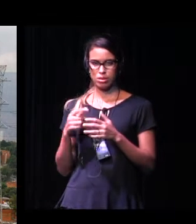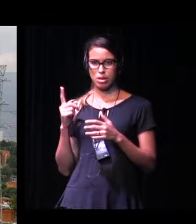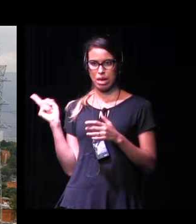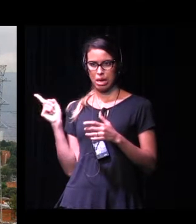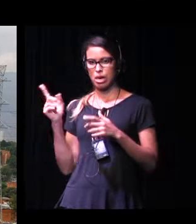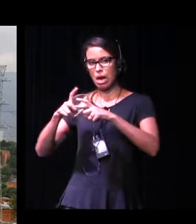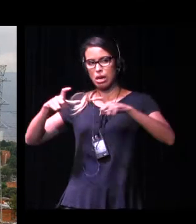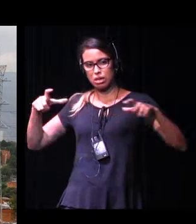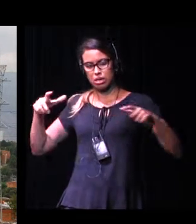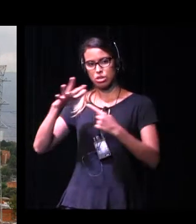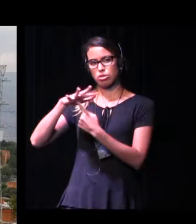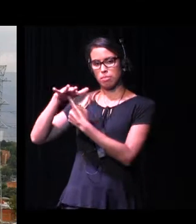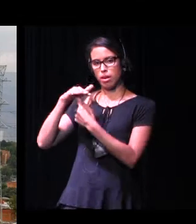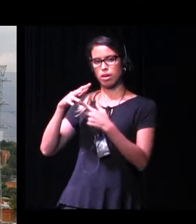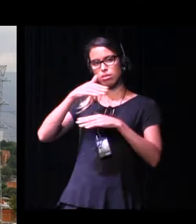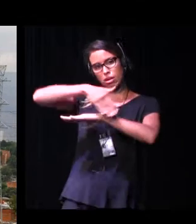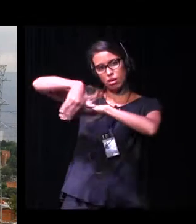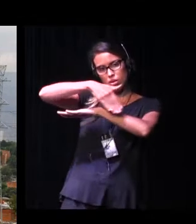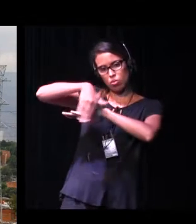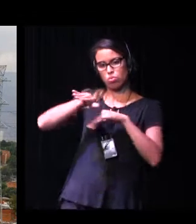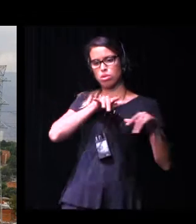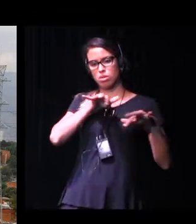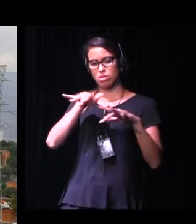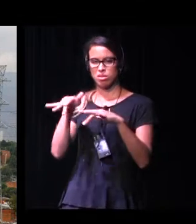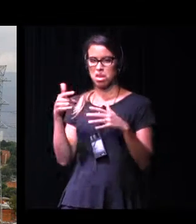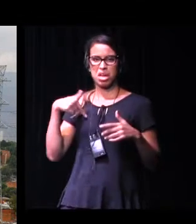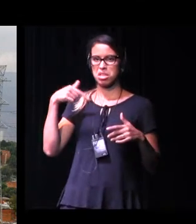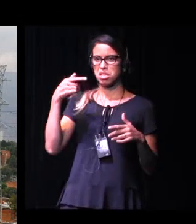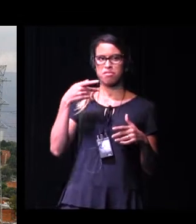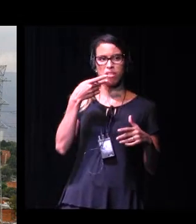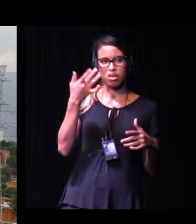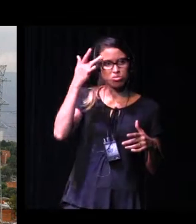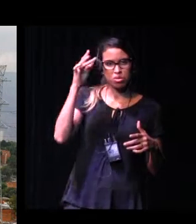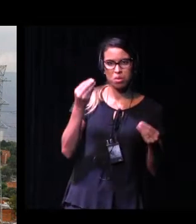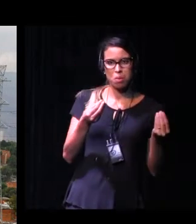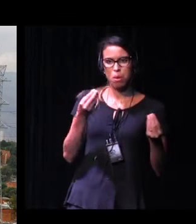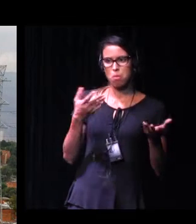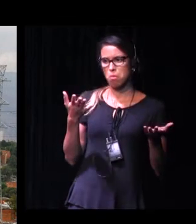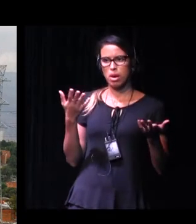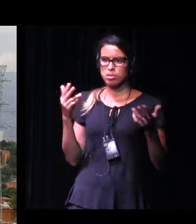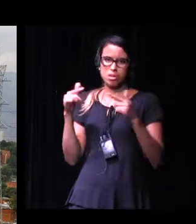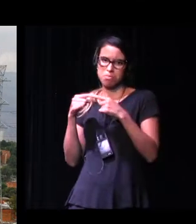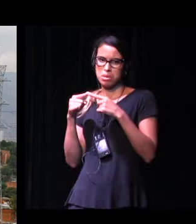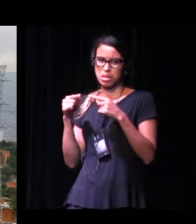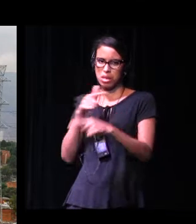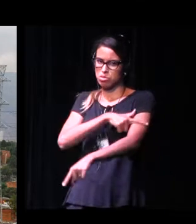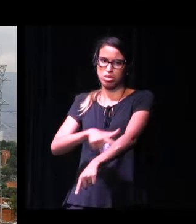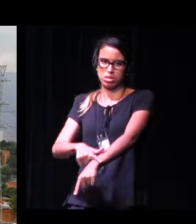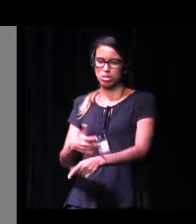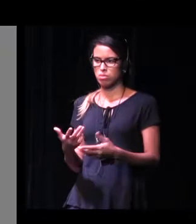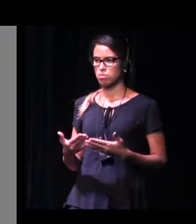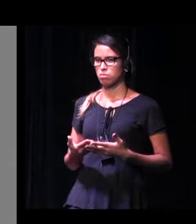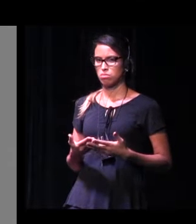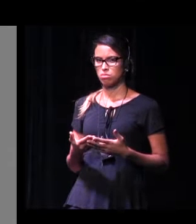essa grande boca, grande entrada para uma praça-rua, ou como, não sei como se chama, que pode mostrar o conteúdo